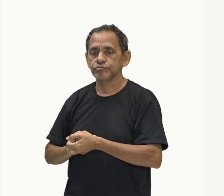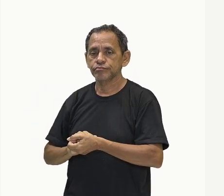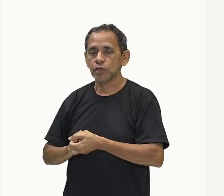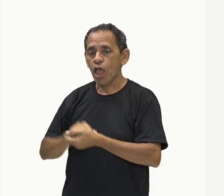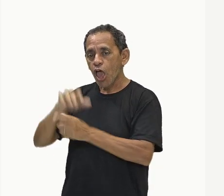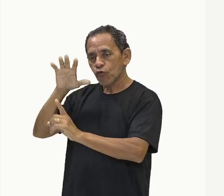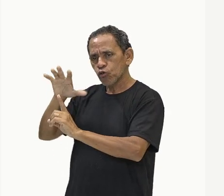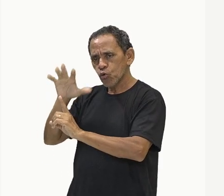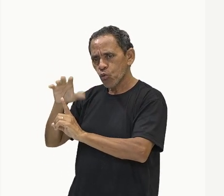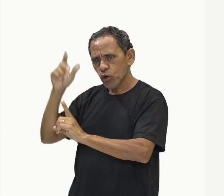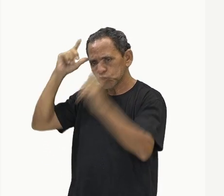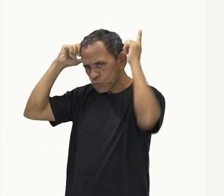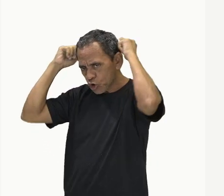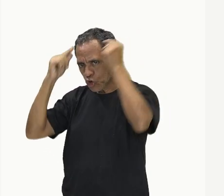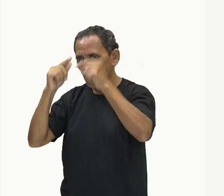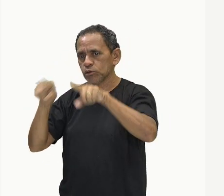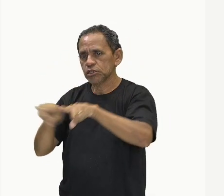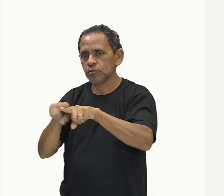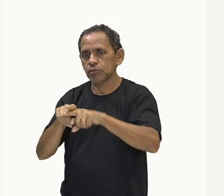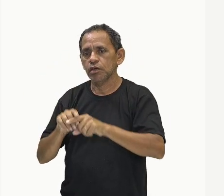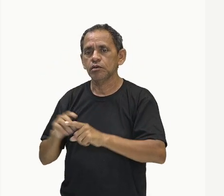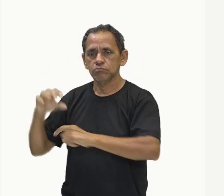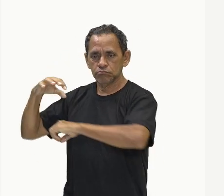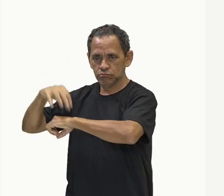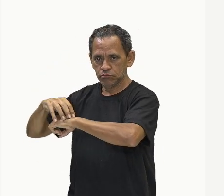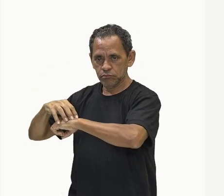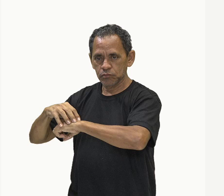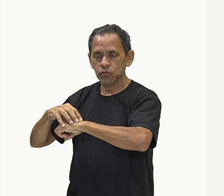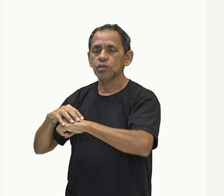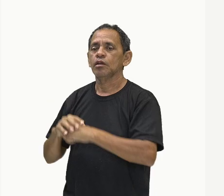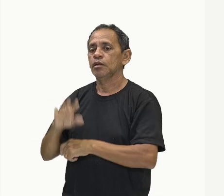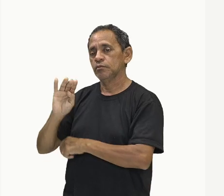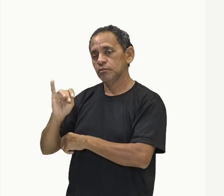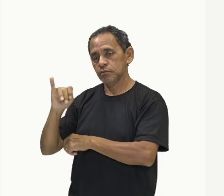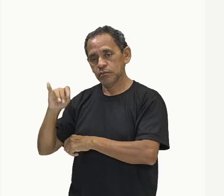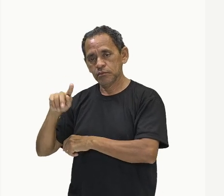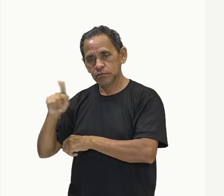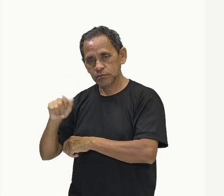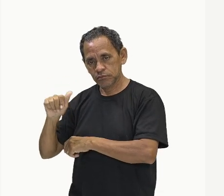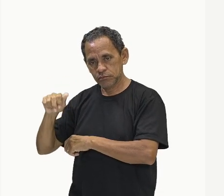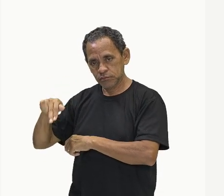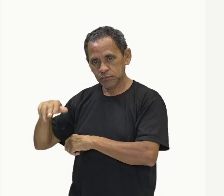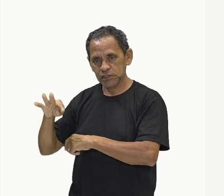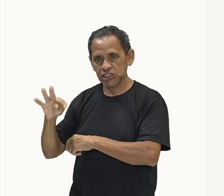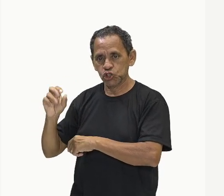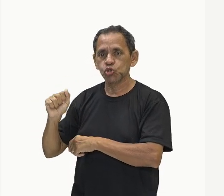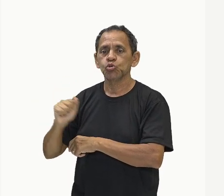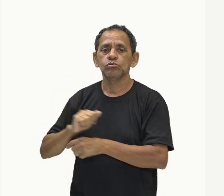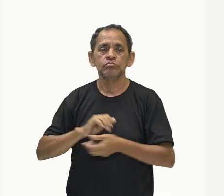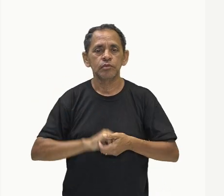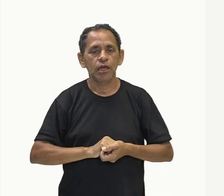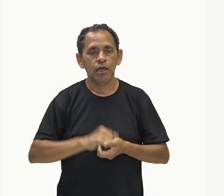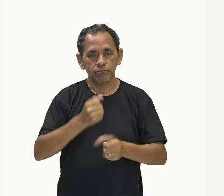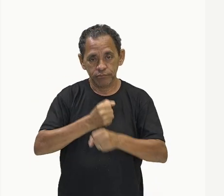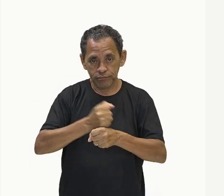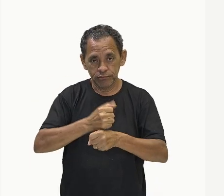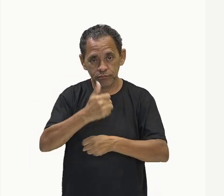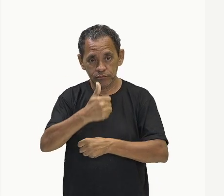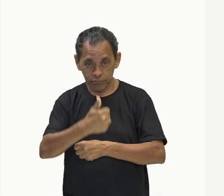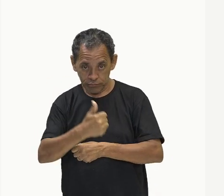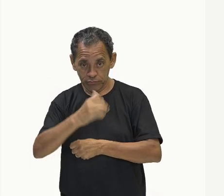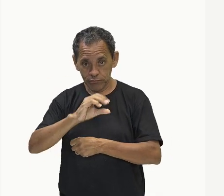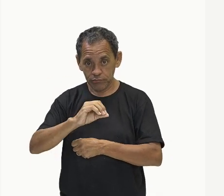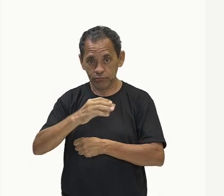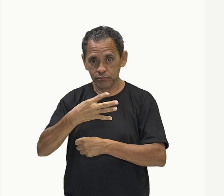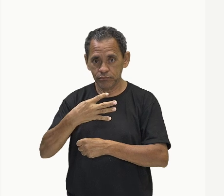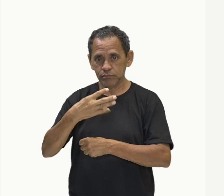eu falo de Constantinopla, eu estou falando também de Bizâncio, tá bom, galera? No ano de 1043,